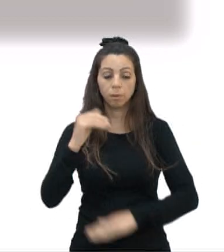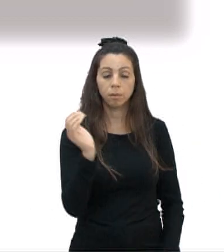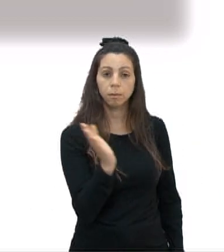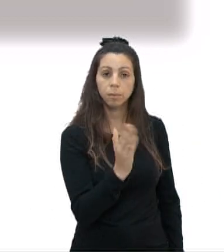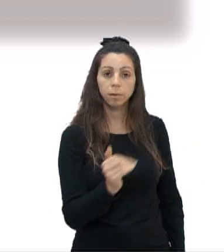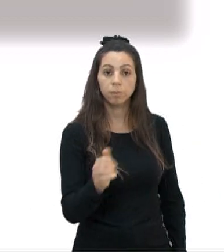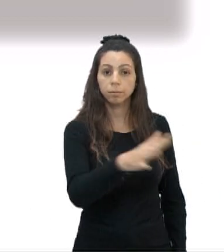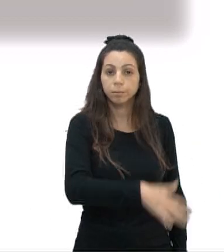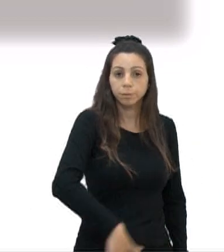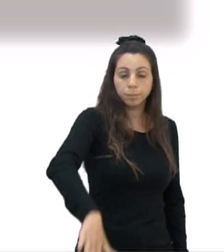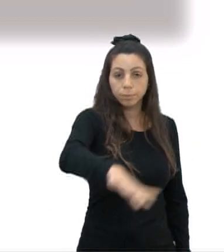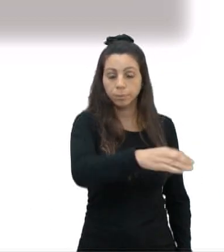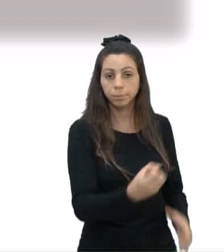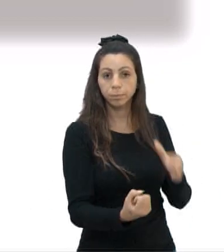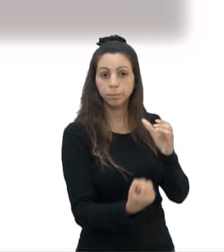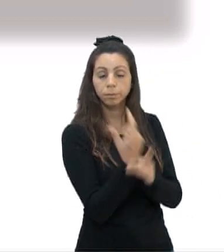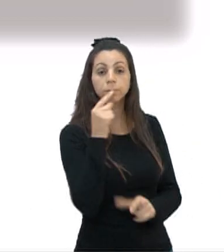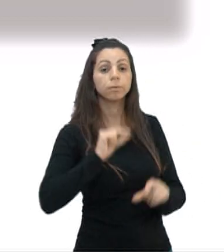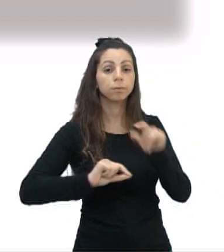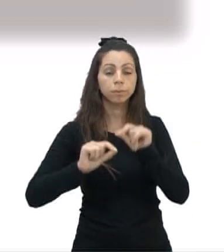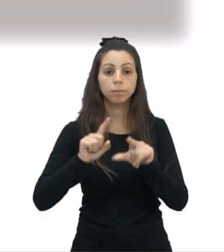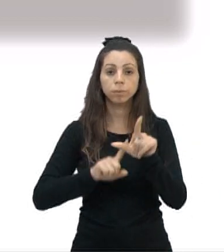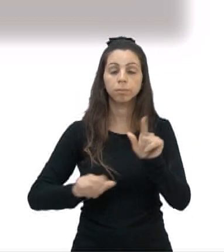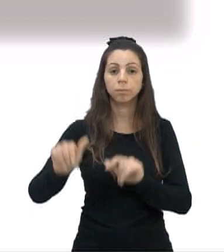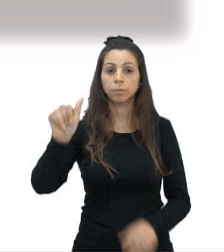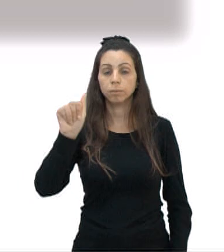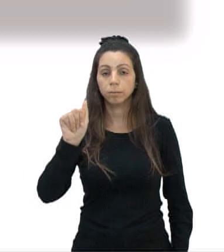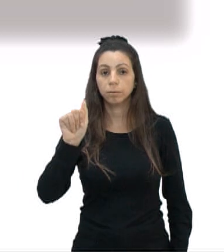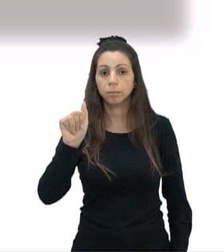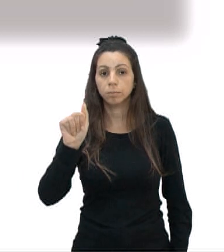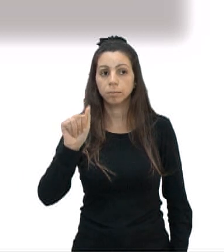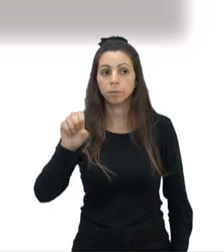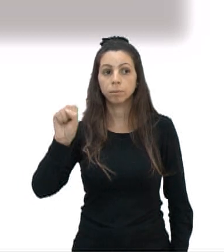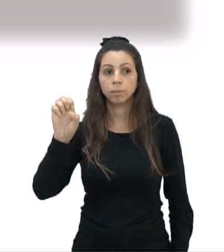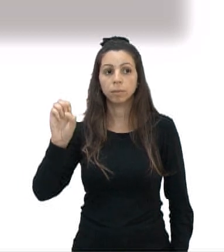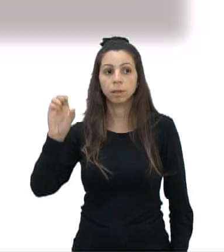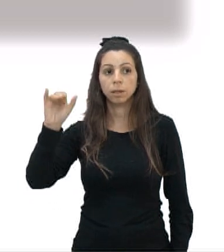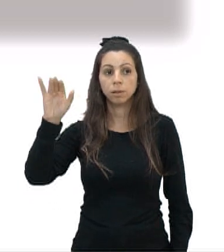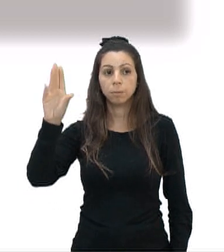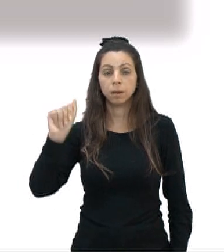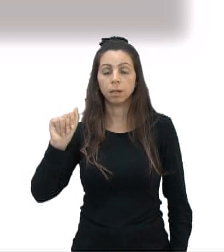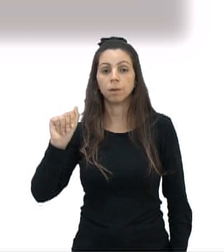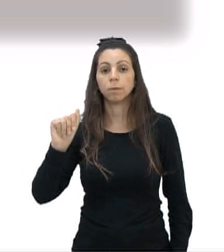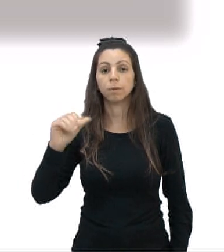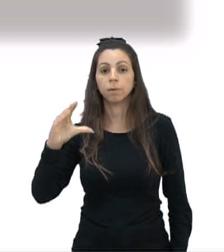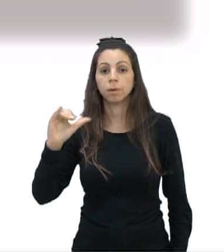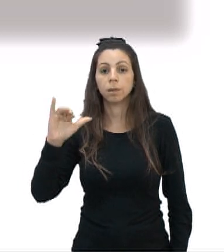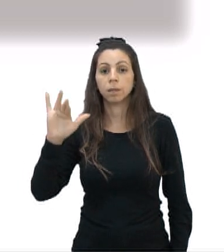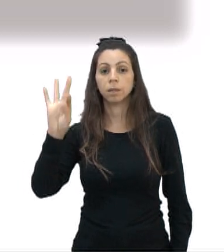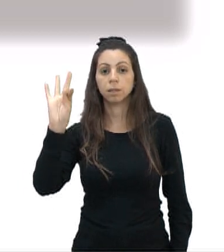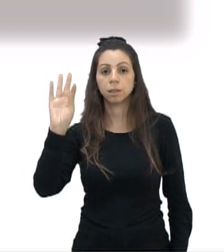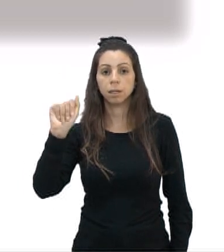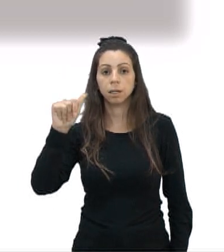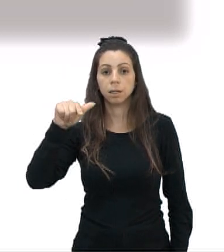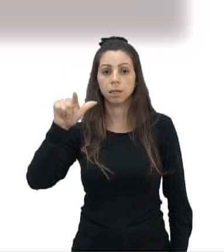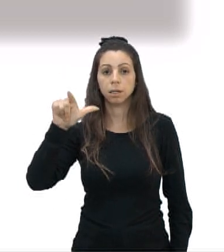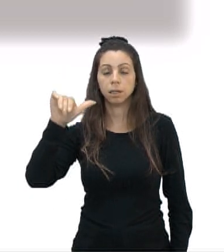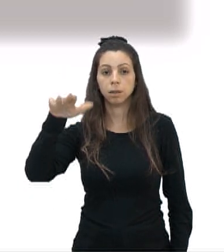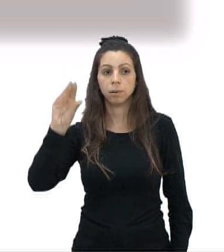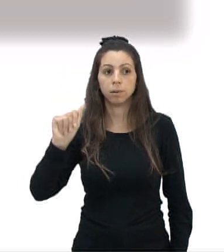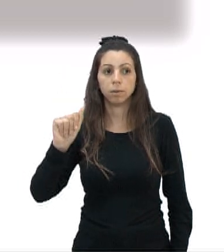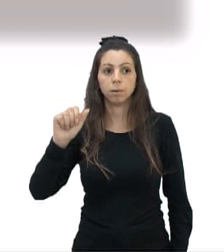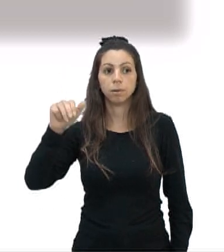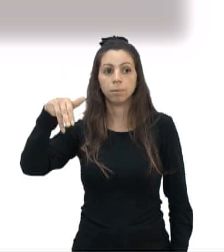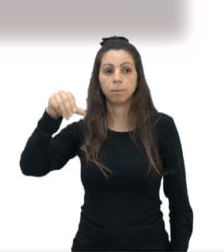sua maioria por alternativa A, bacias sedimentares, B, escudos cristalinos, C,